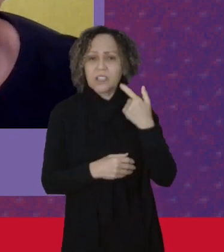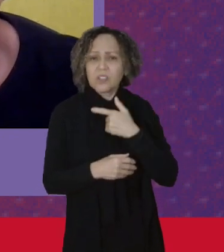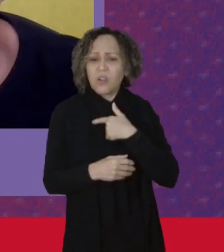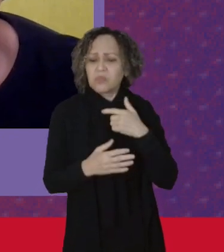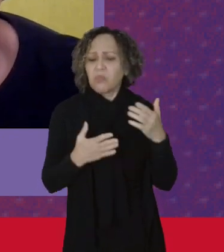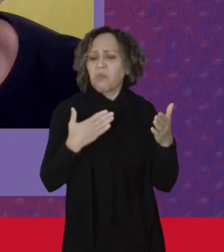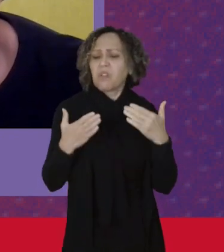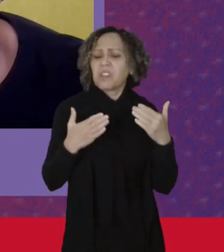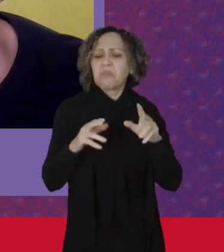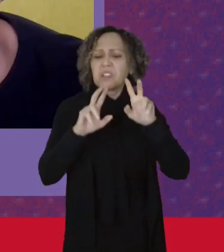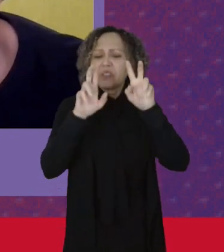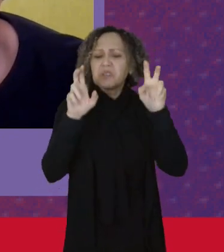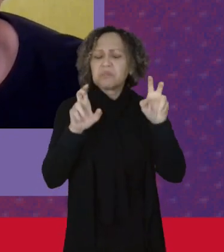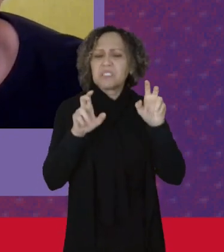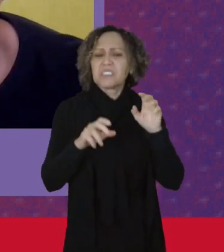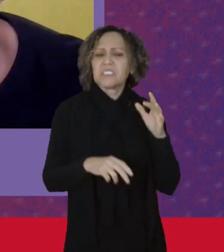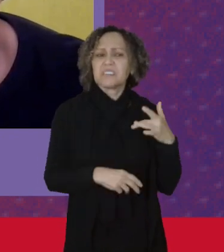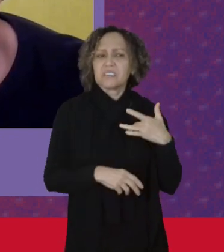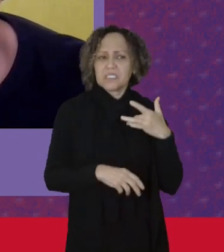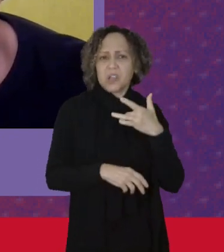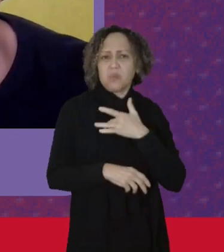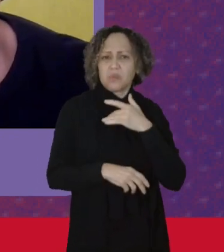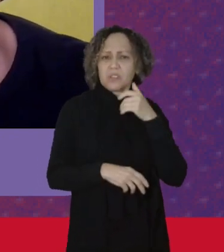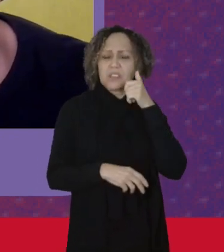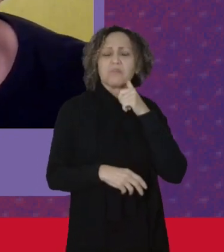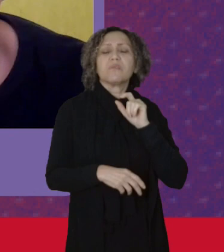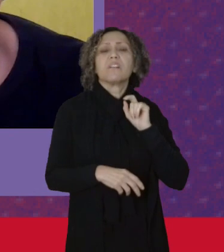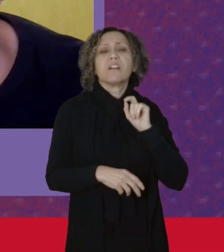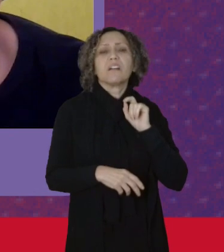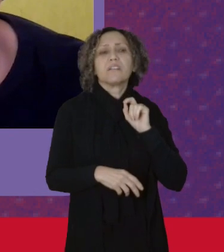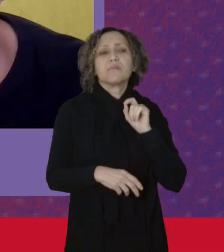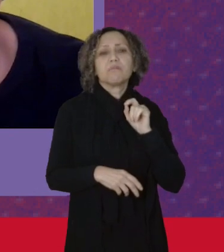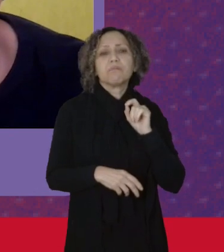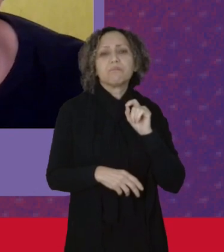mais sobre isso, aprofundar essa questão, né?